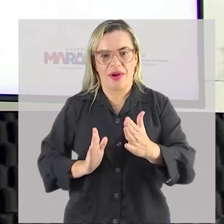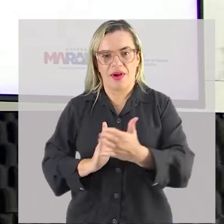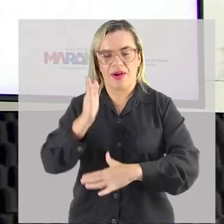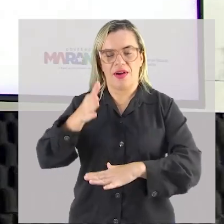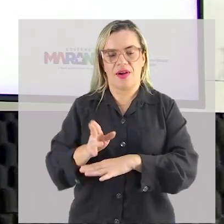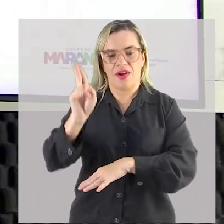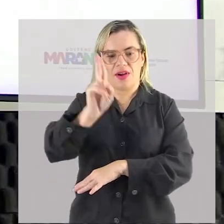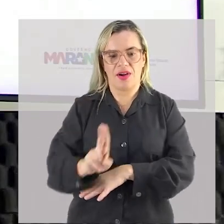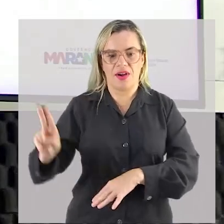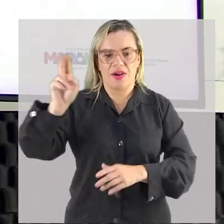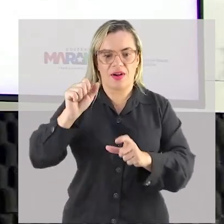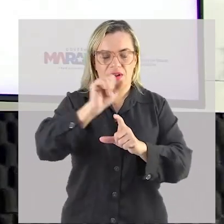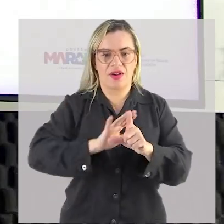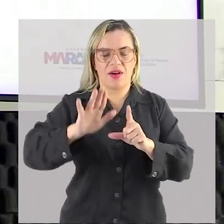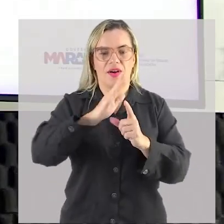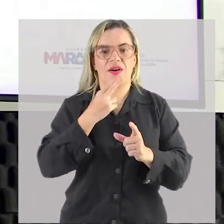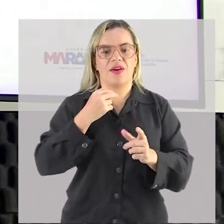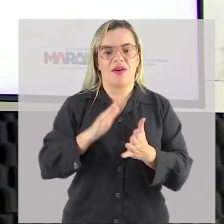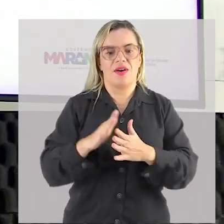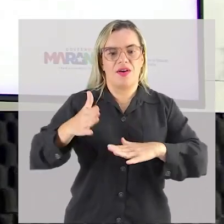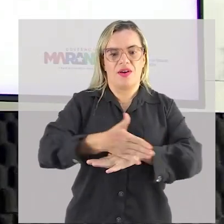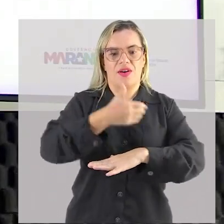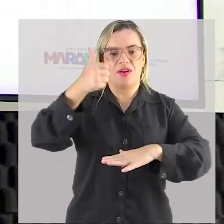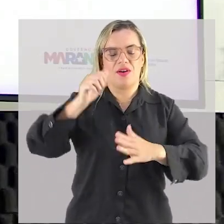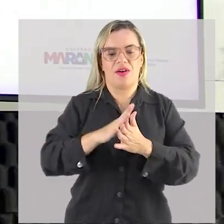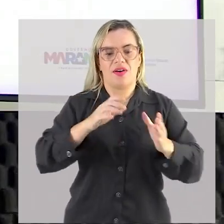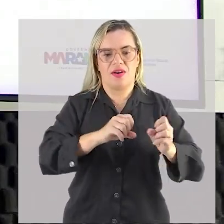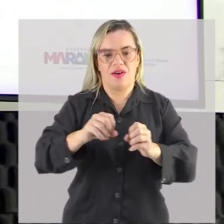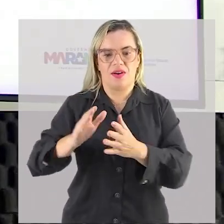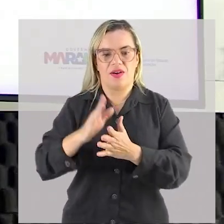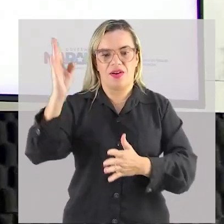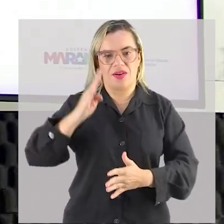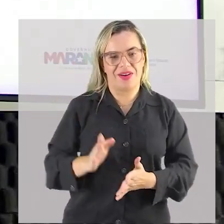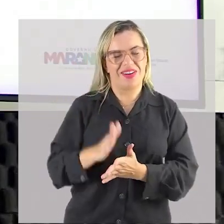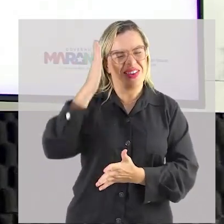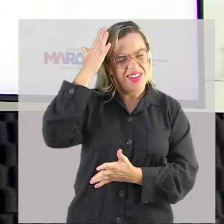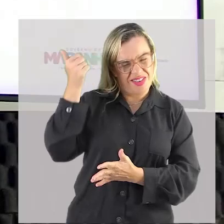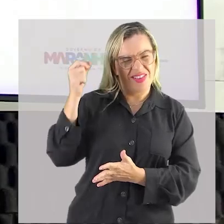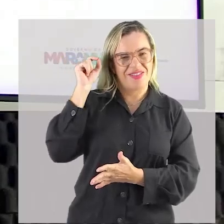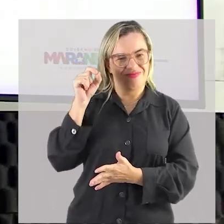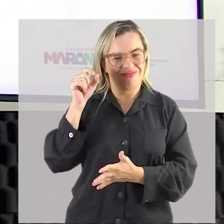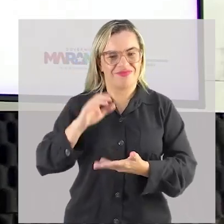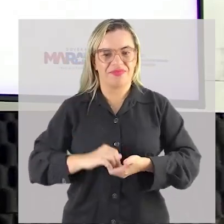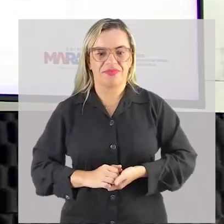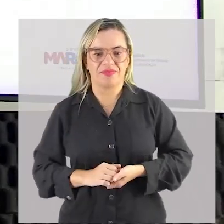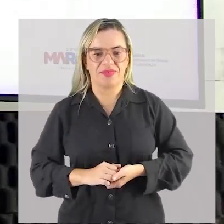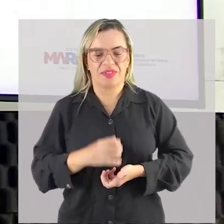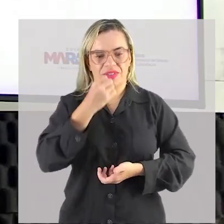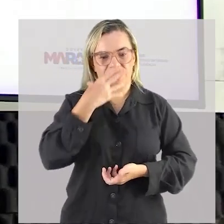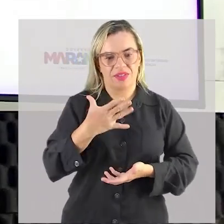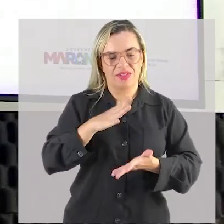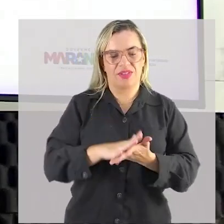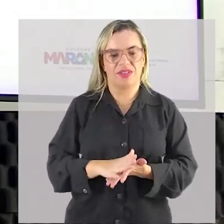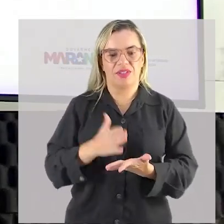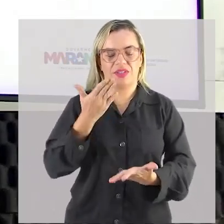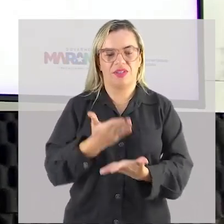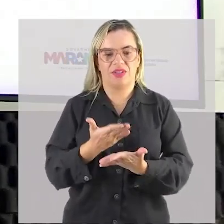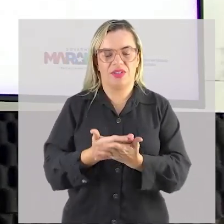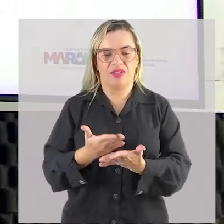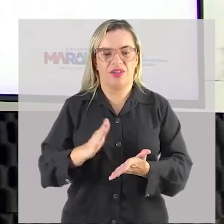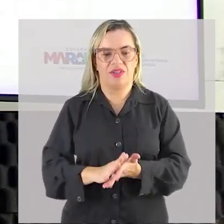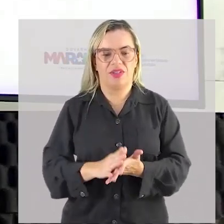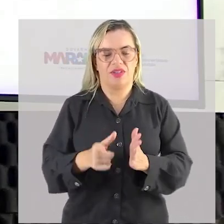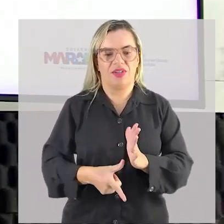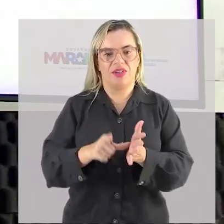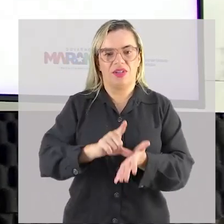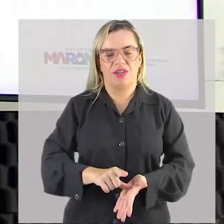plataforma Gonçalves Dias é a melhor plataforma de Educação do Brasil Você sabia disso bom nós estamos trabalhando questões